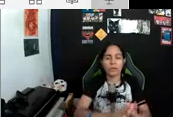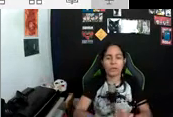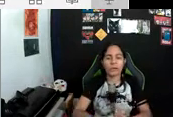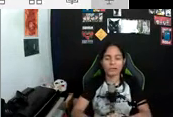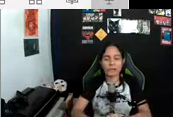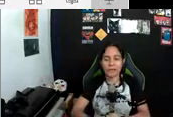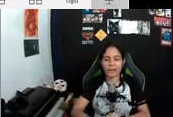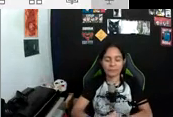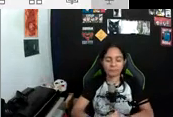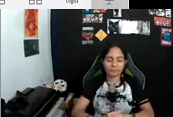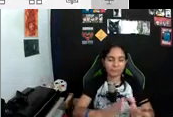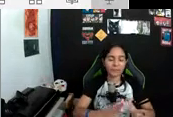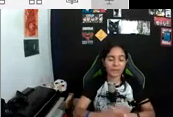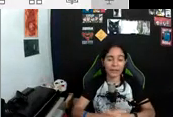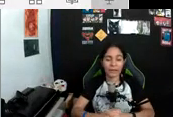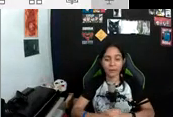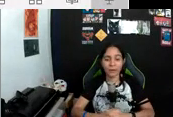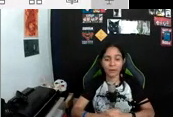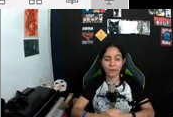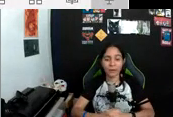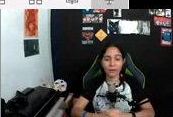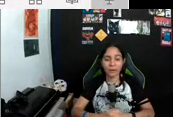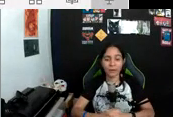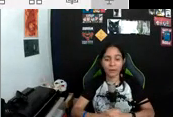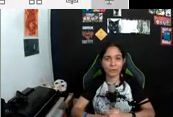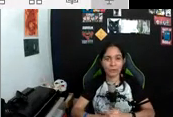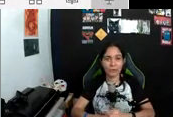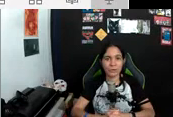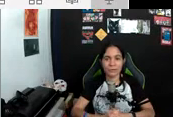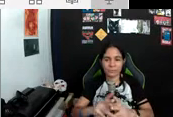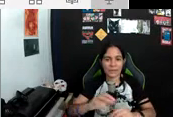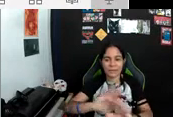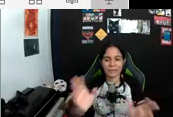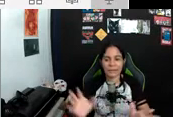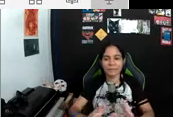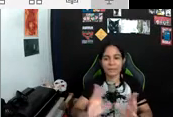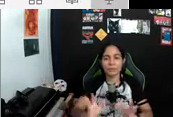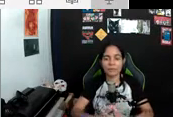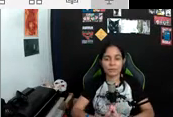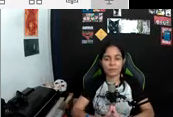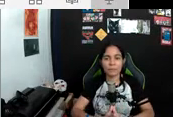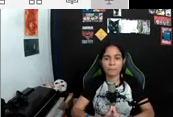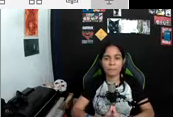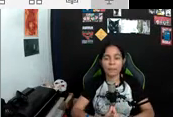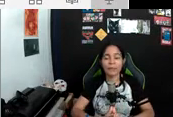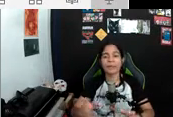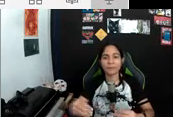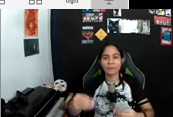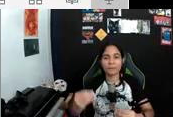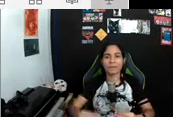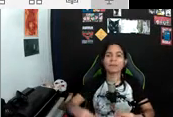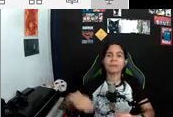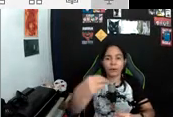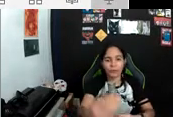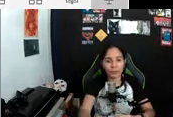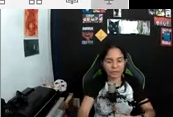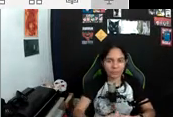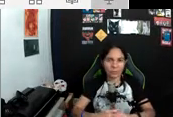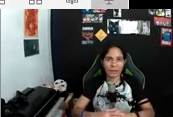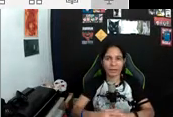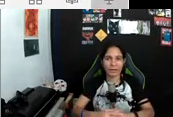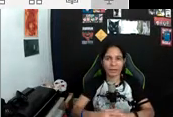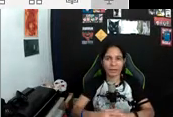ela colocasse lá o nome do médico, saísse na televisão tudinho, e aí você visse que